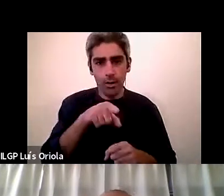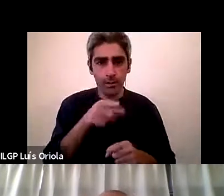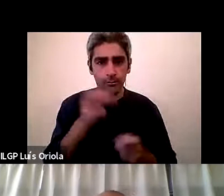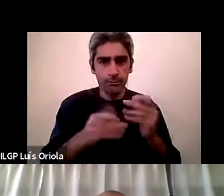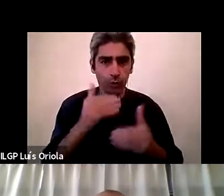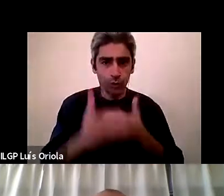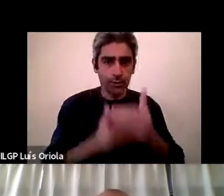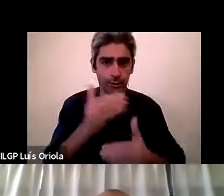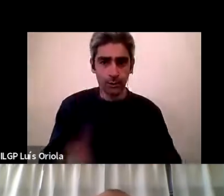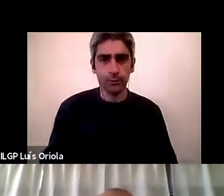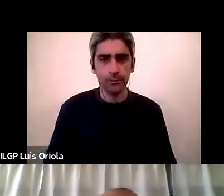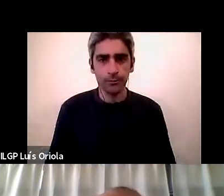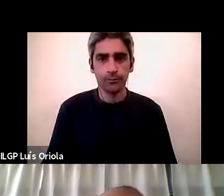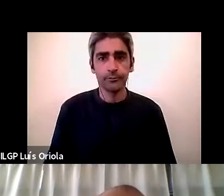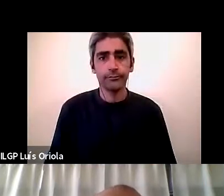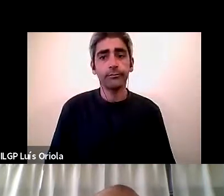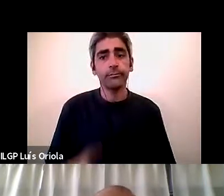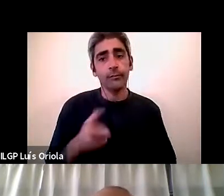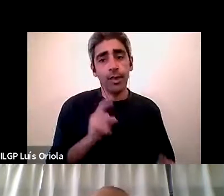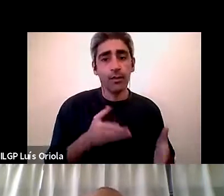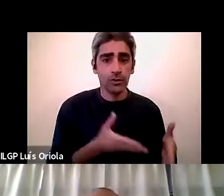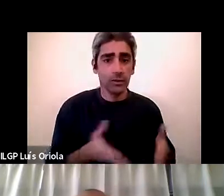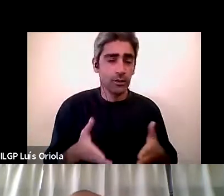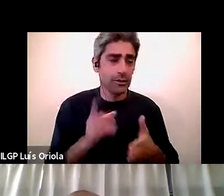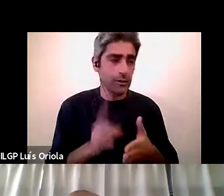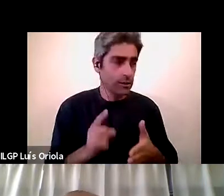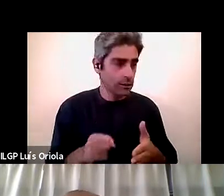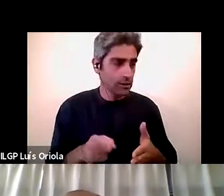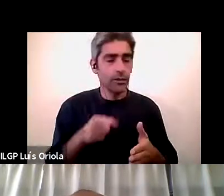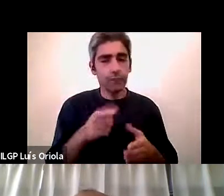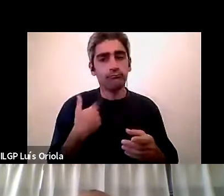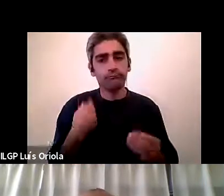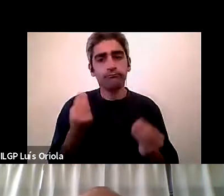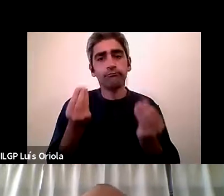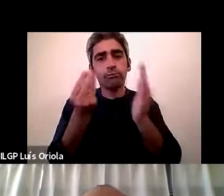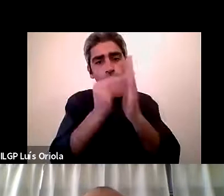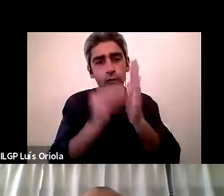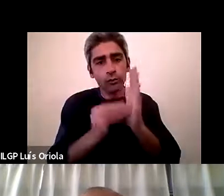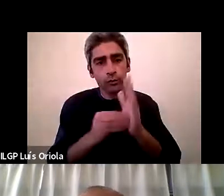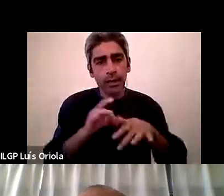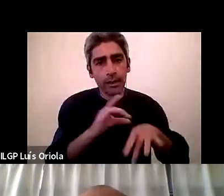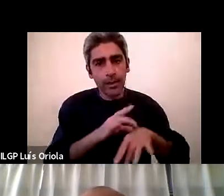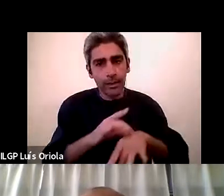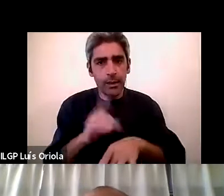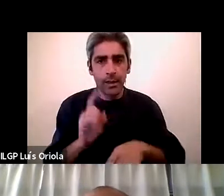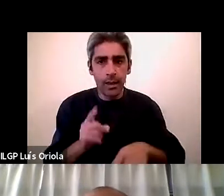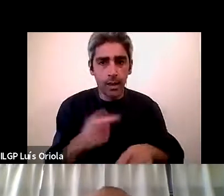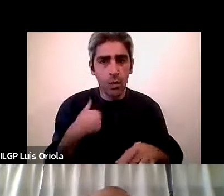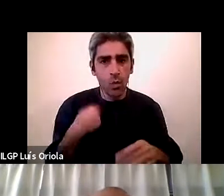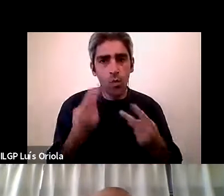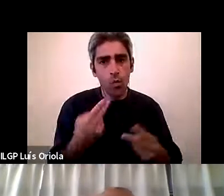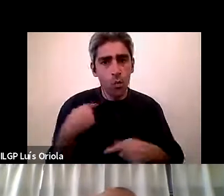processo. Portanto, foram as estratégias, aquelas que plasmámos no guia, são aquelas que estamos a utilizar